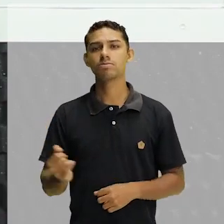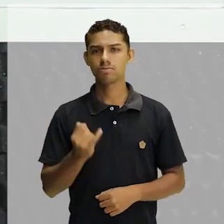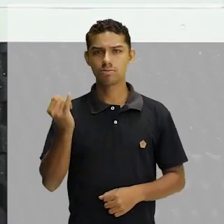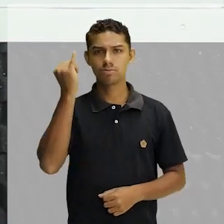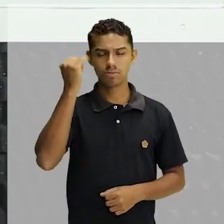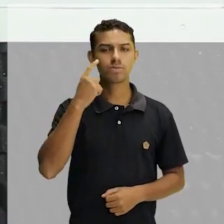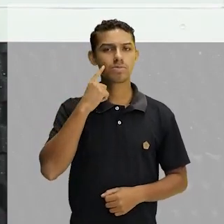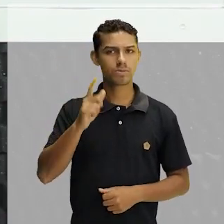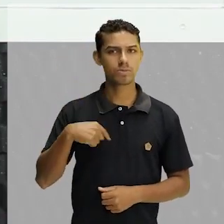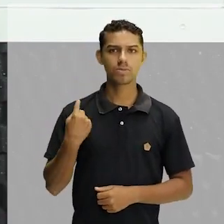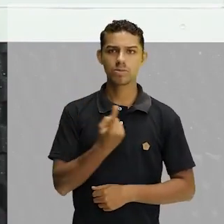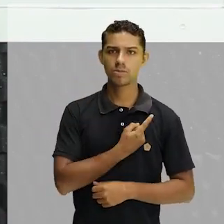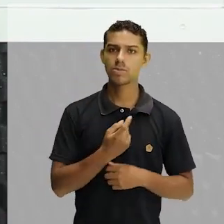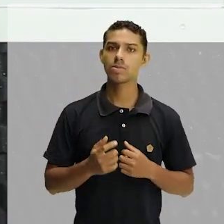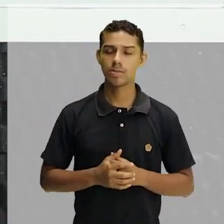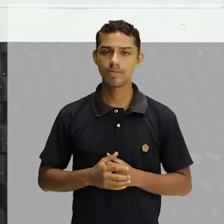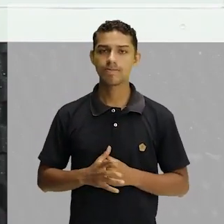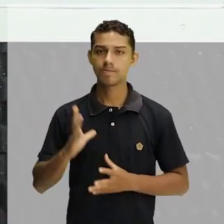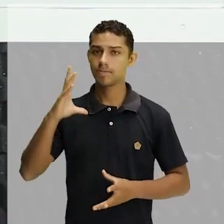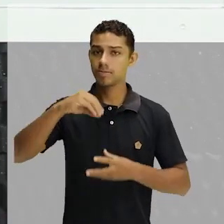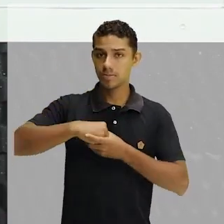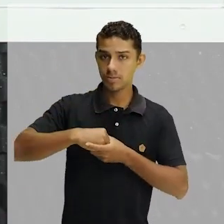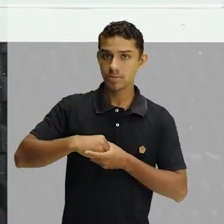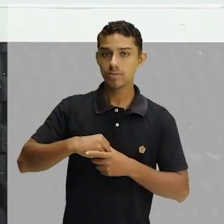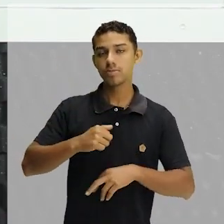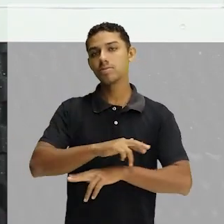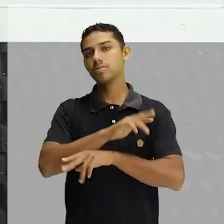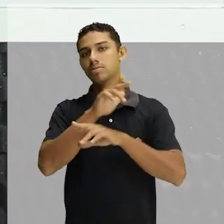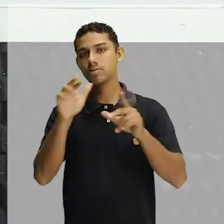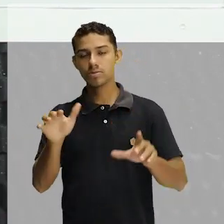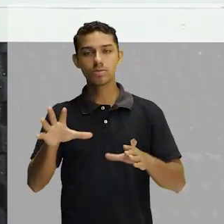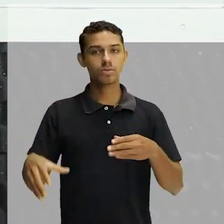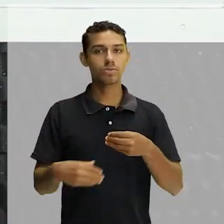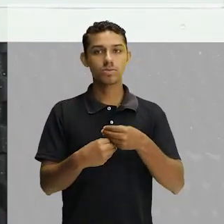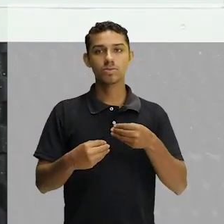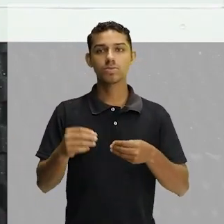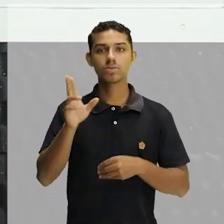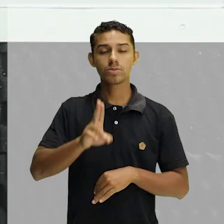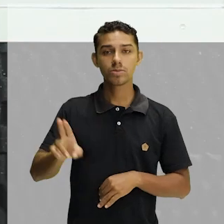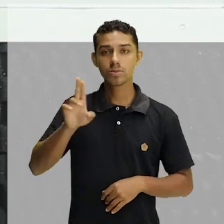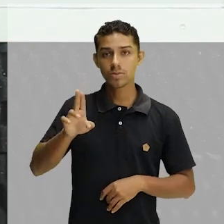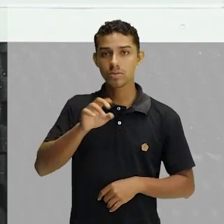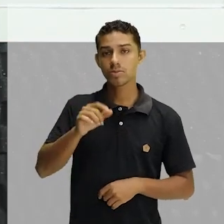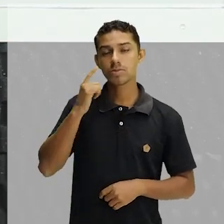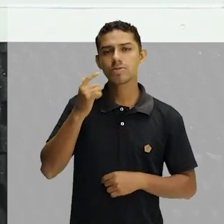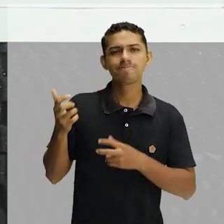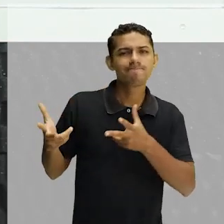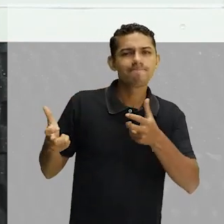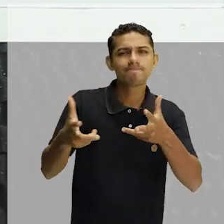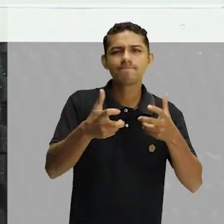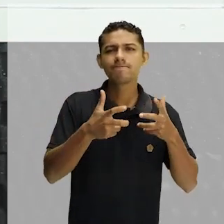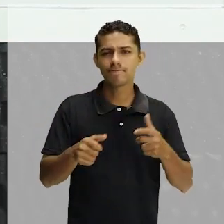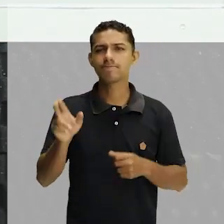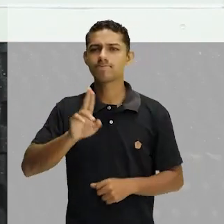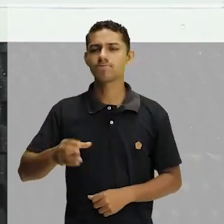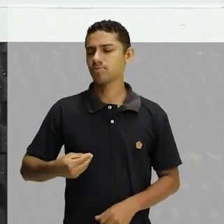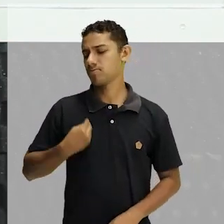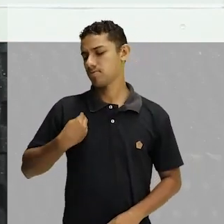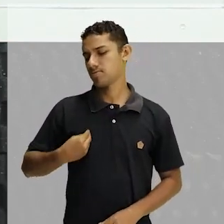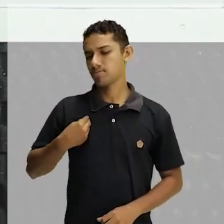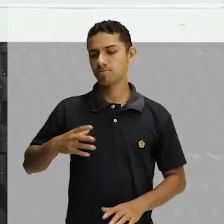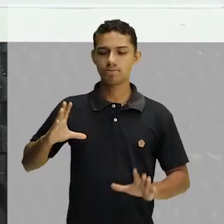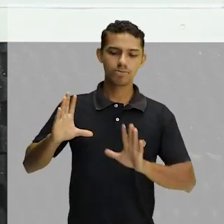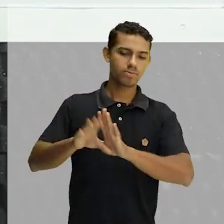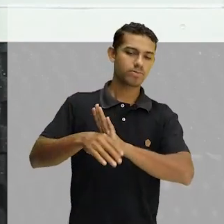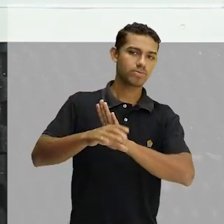para a gente. Ele institui uma série de conceitos que vocês vão usar muito e vão perceber muito estes